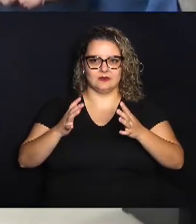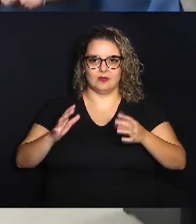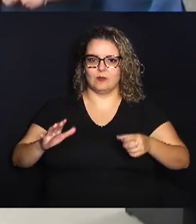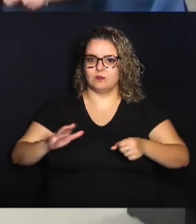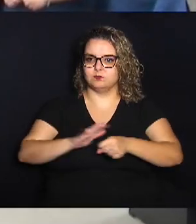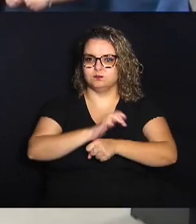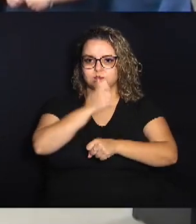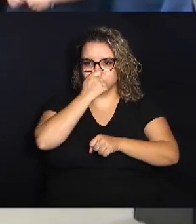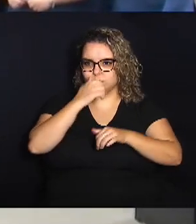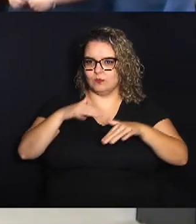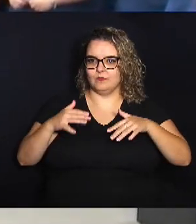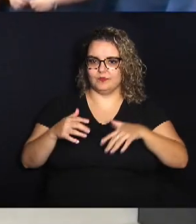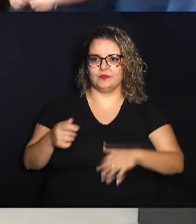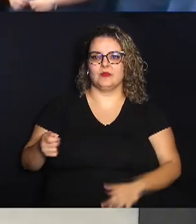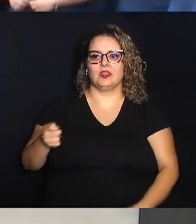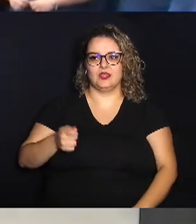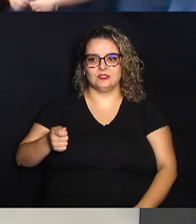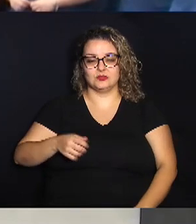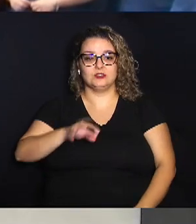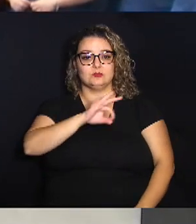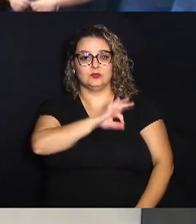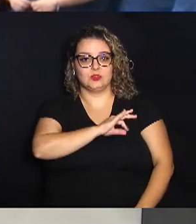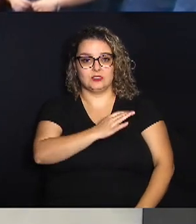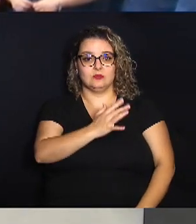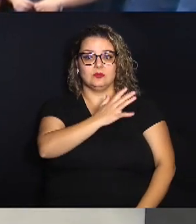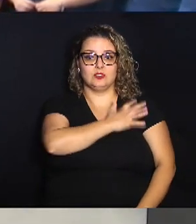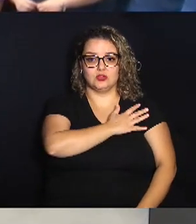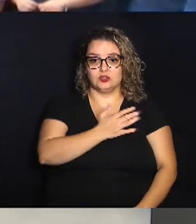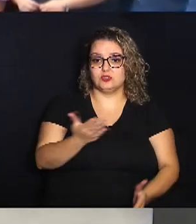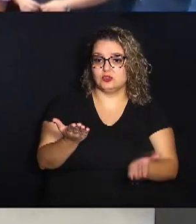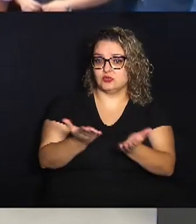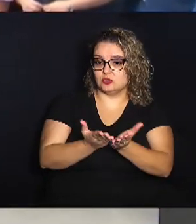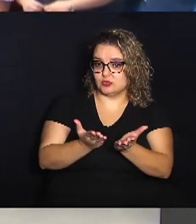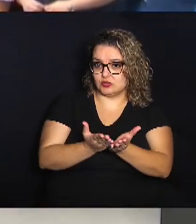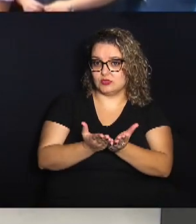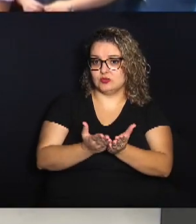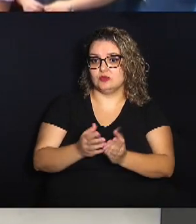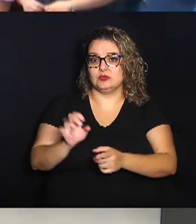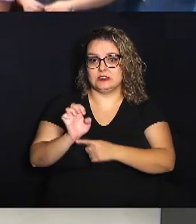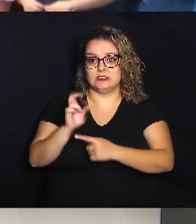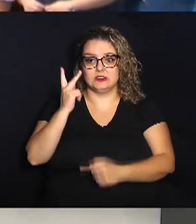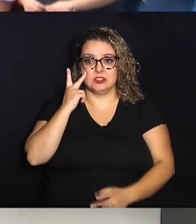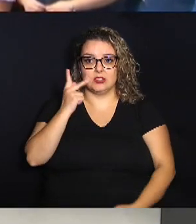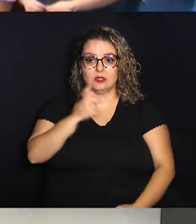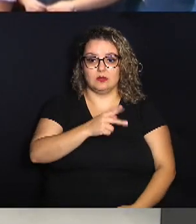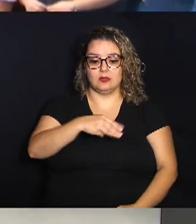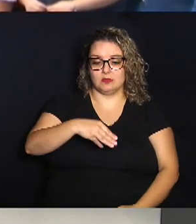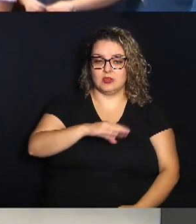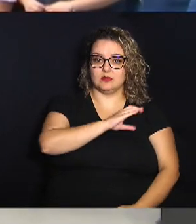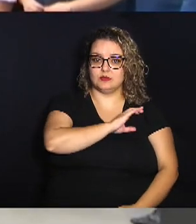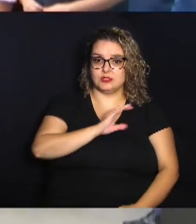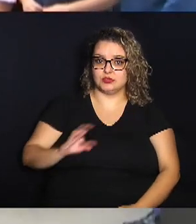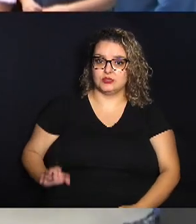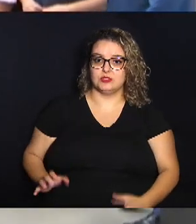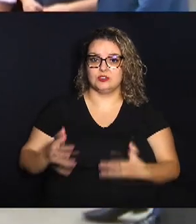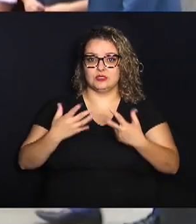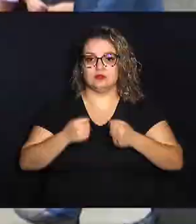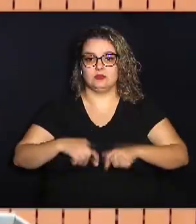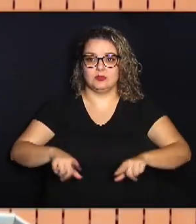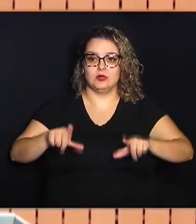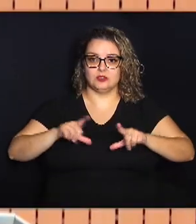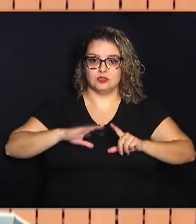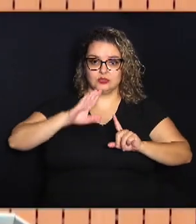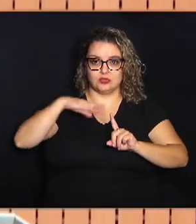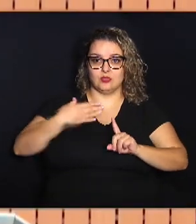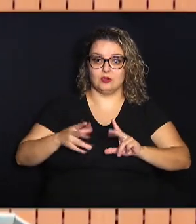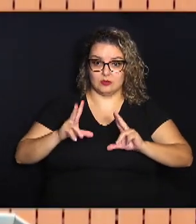plenário. A Associação dos Policiais Militares Evangélicos do Estado de São Paulo, PMs de Cristo, recebeu o diploma de honra ao